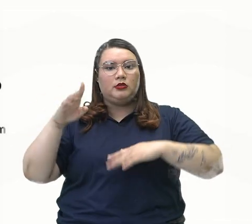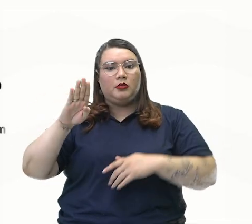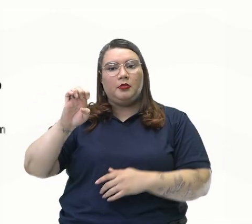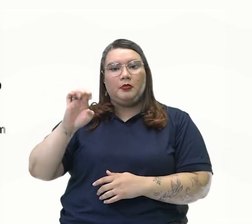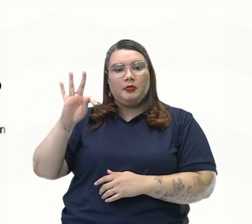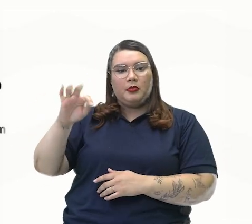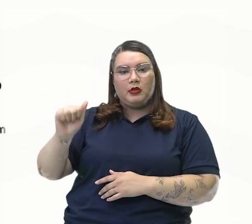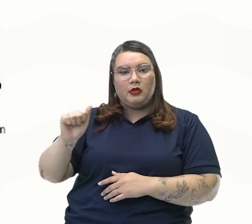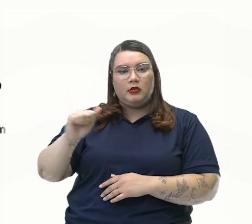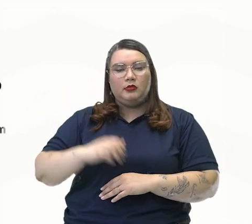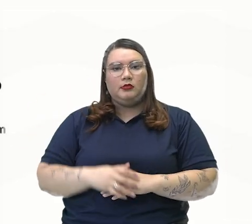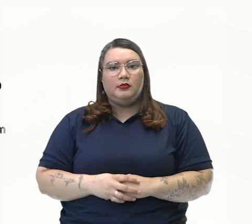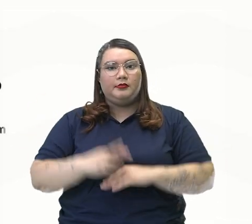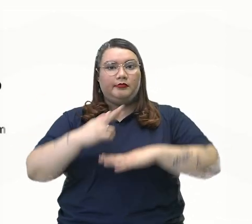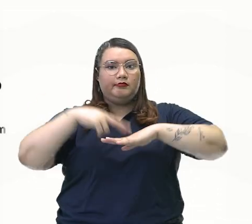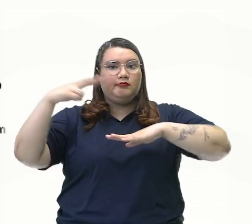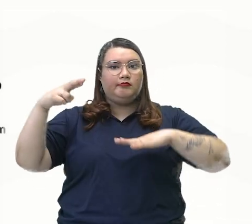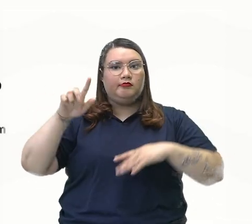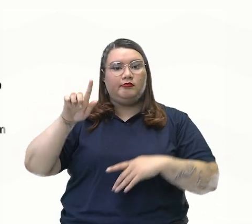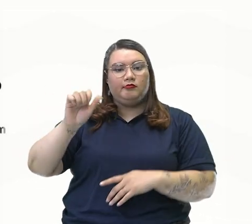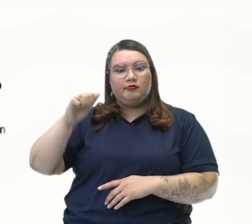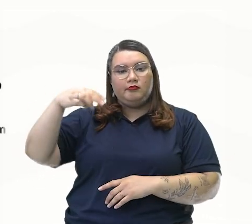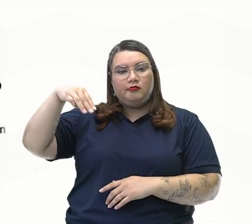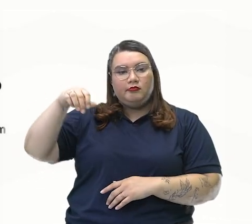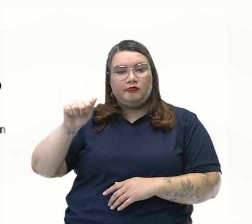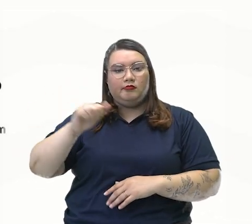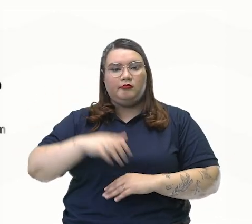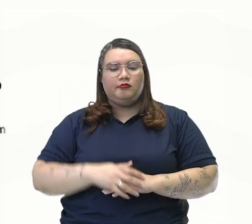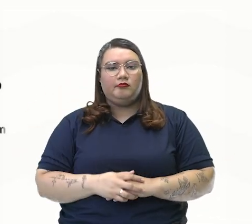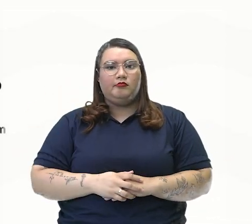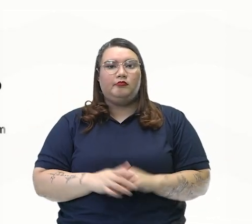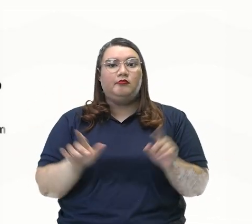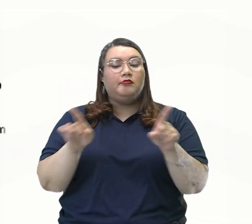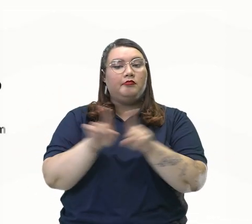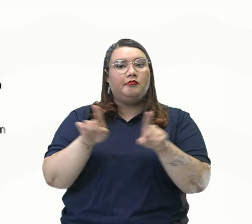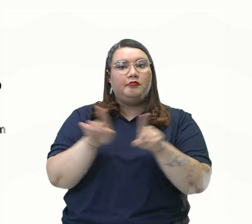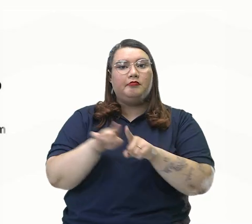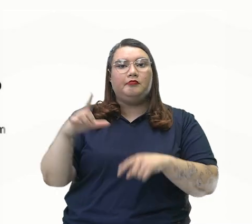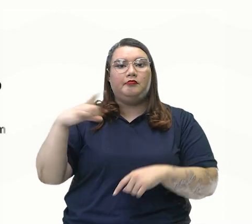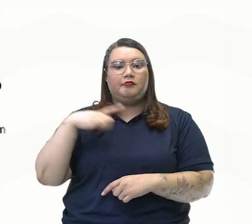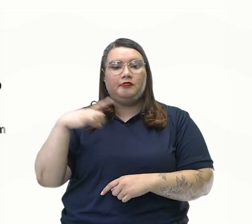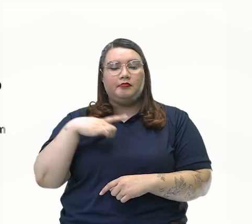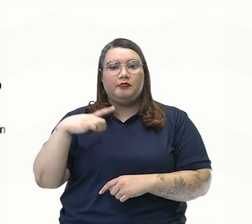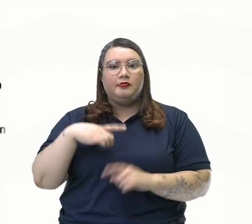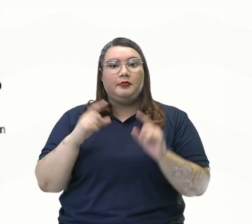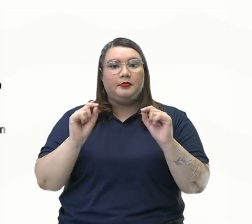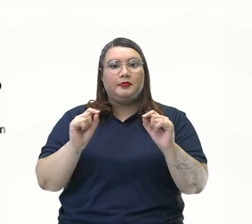a radiação beta, a radiação gama. Você tem aí,